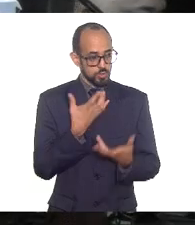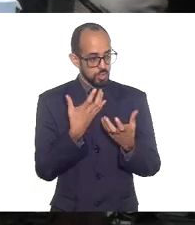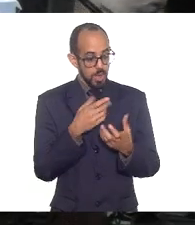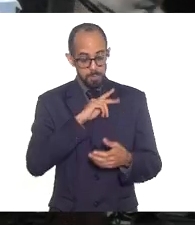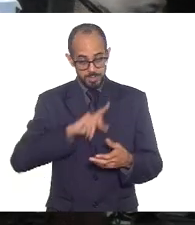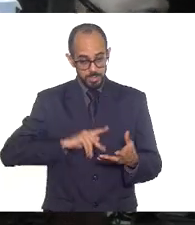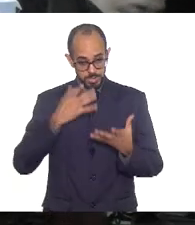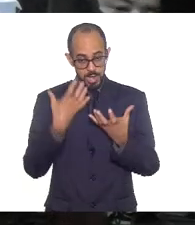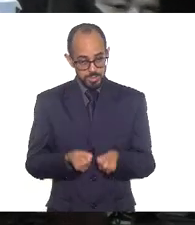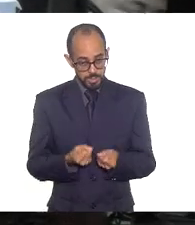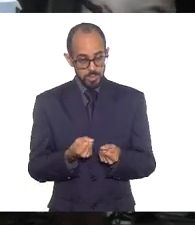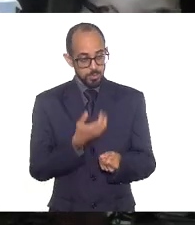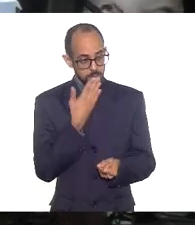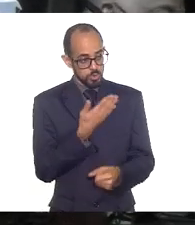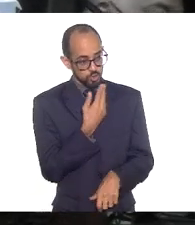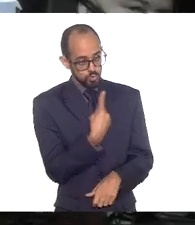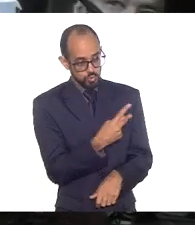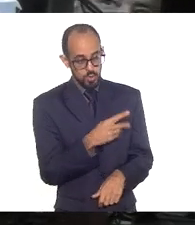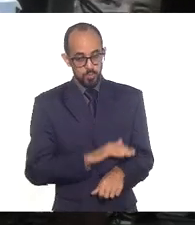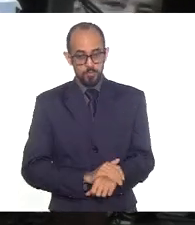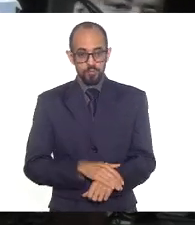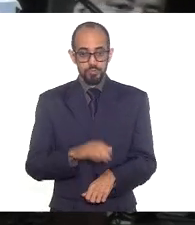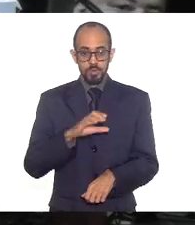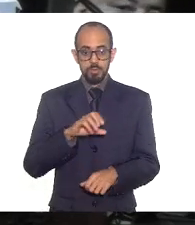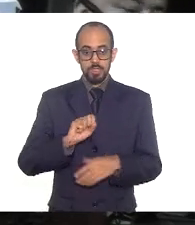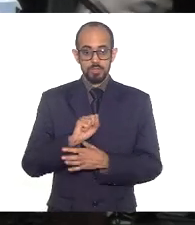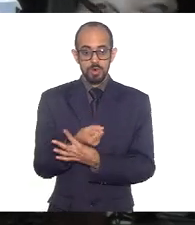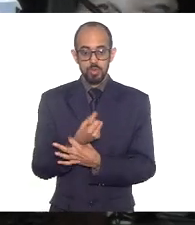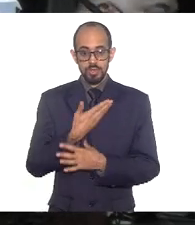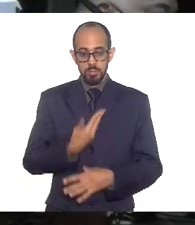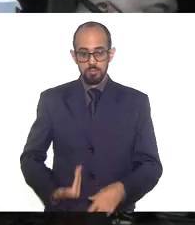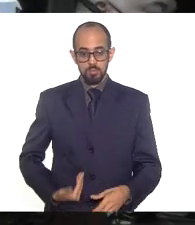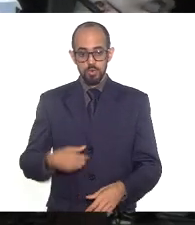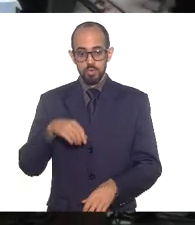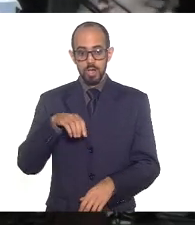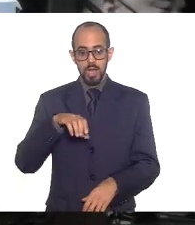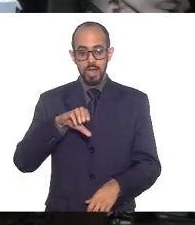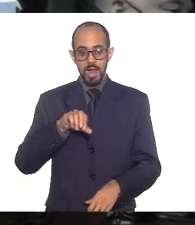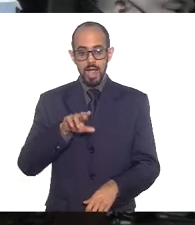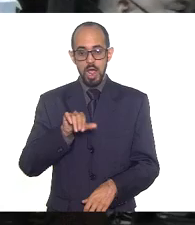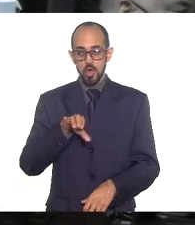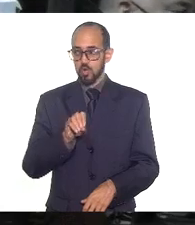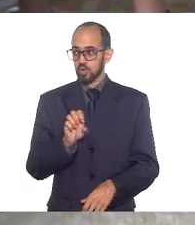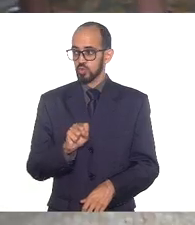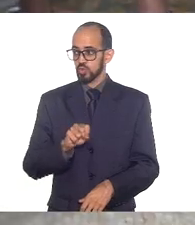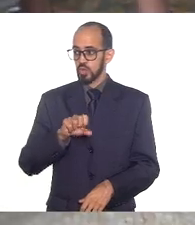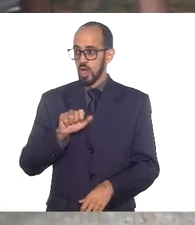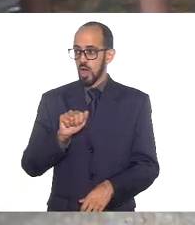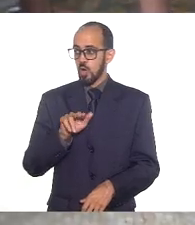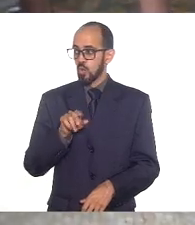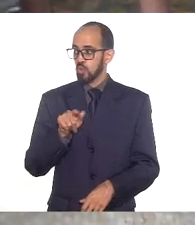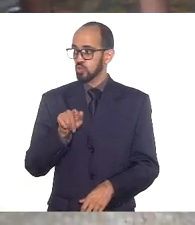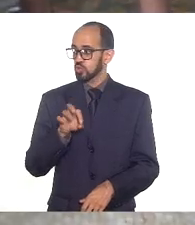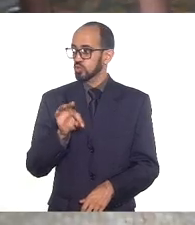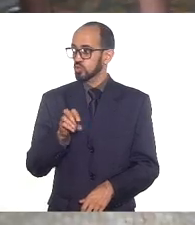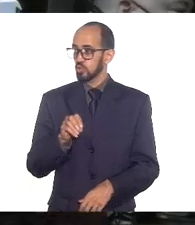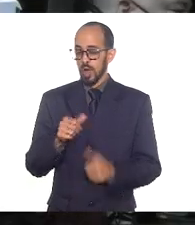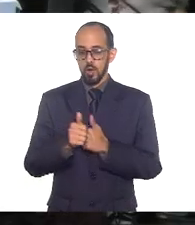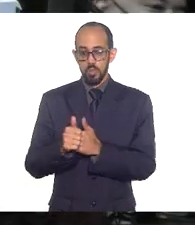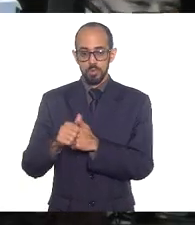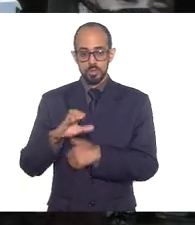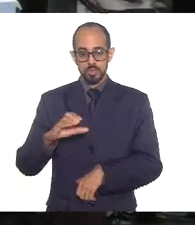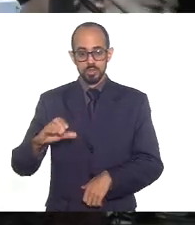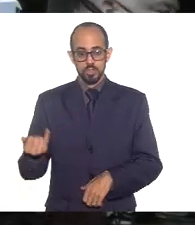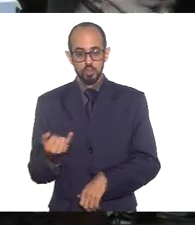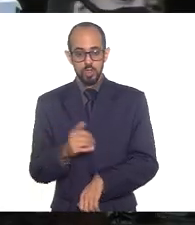excelência a comissão de Segurança Pública Deputado delegado Carlos Augusto Presidente acompanha ccj